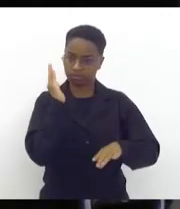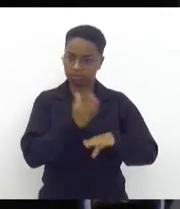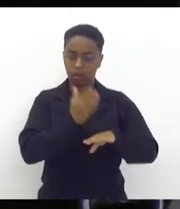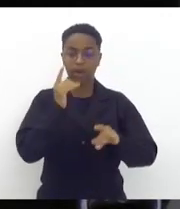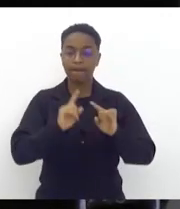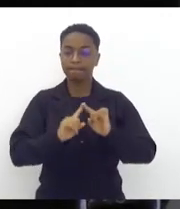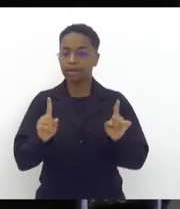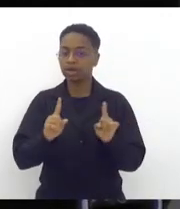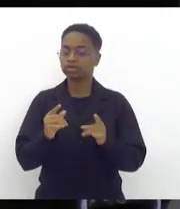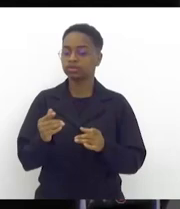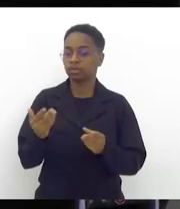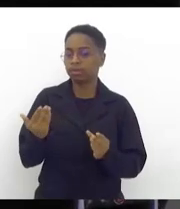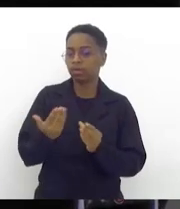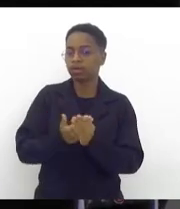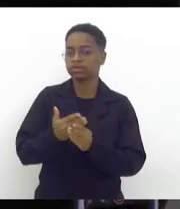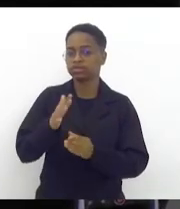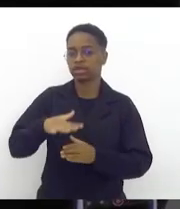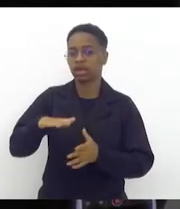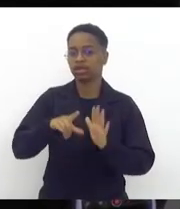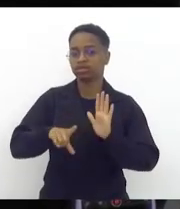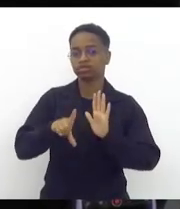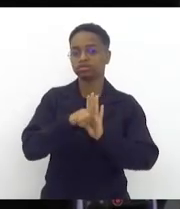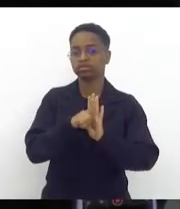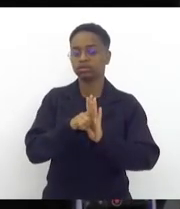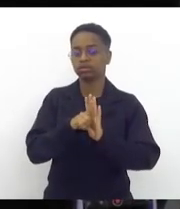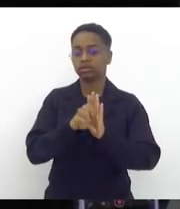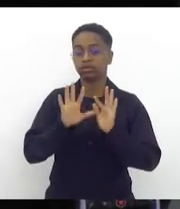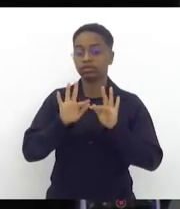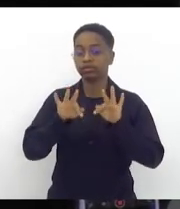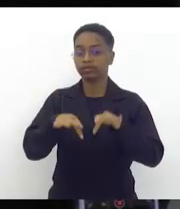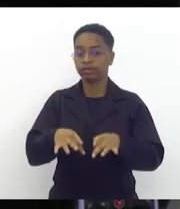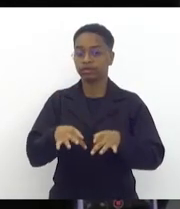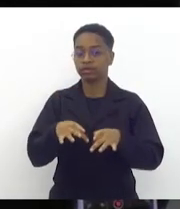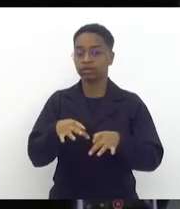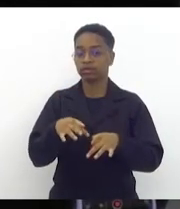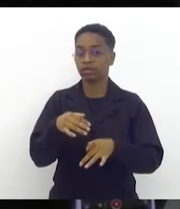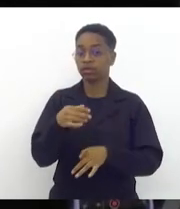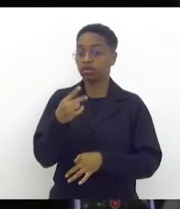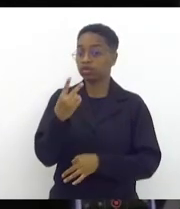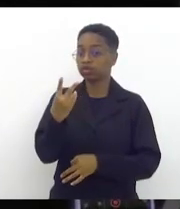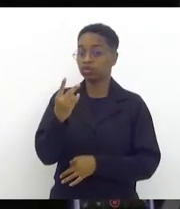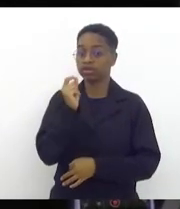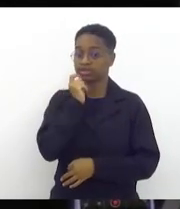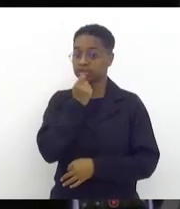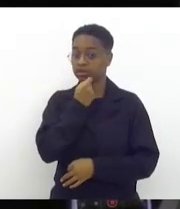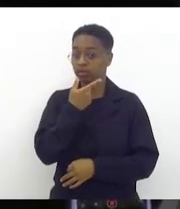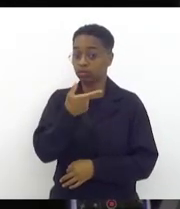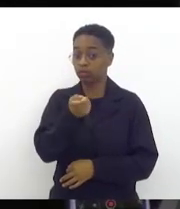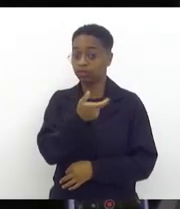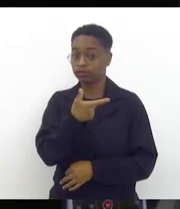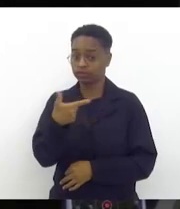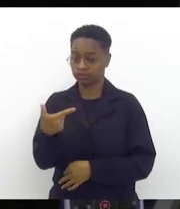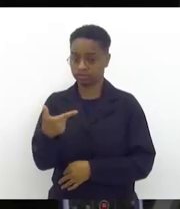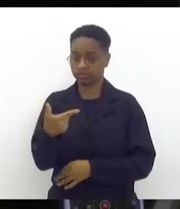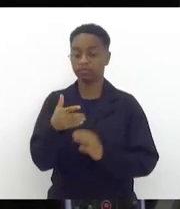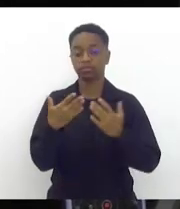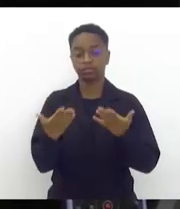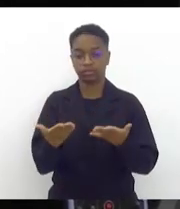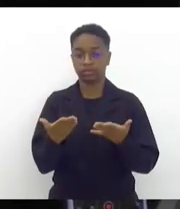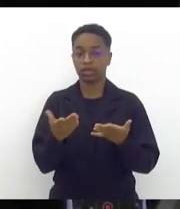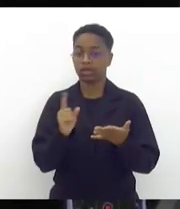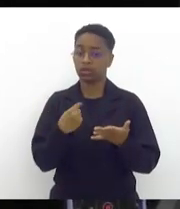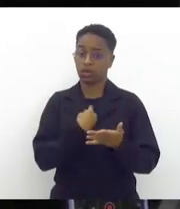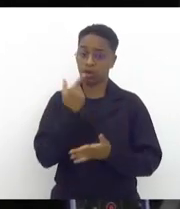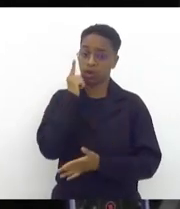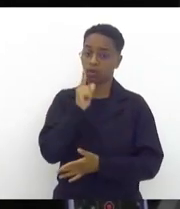esse processo legislativo se encerrou em 2 de setembro de 22. Nós podemos